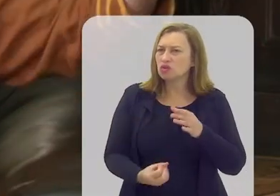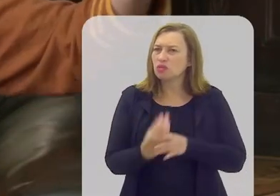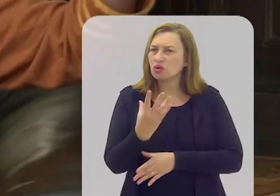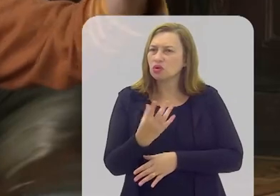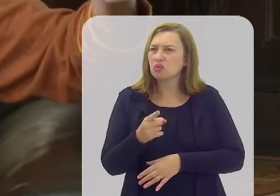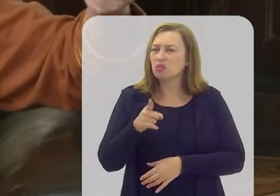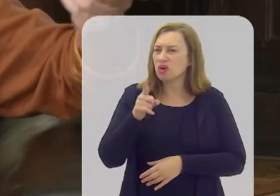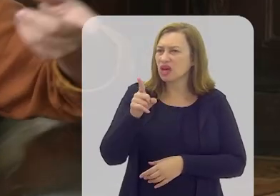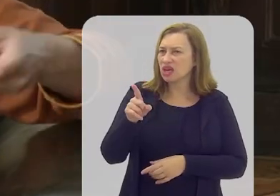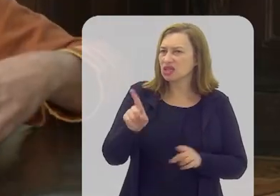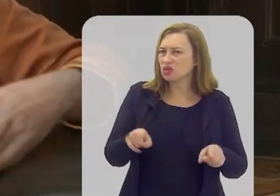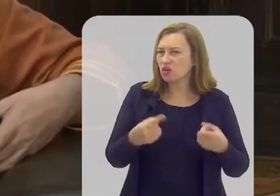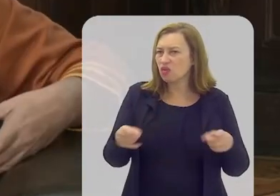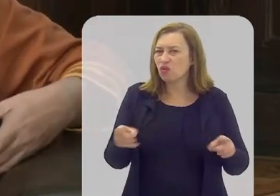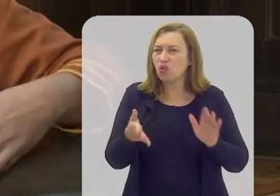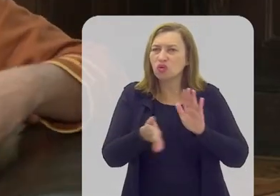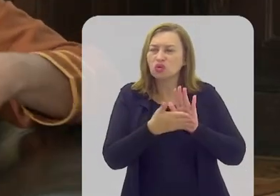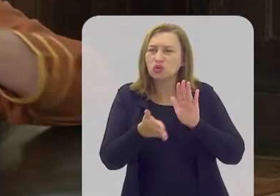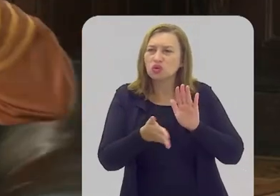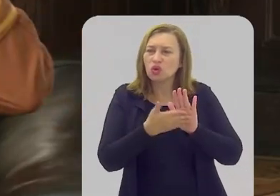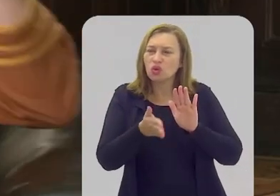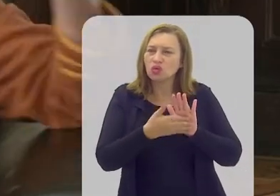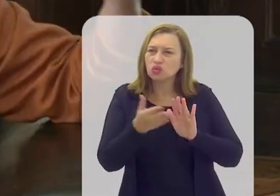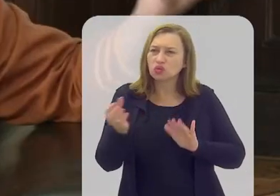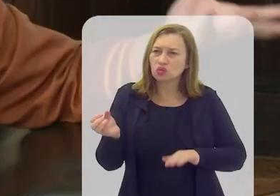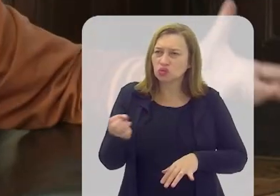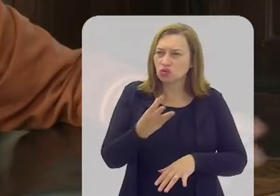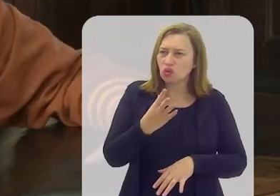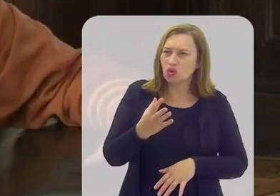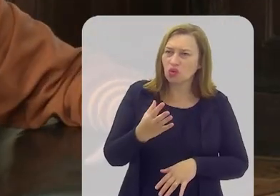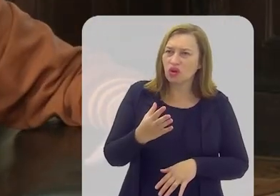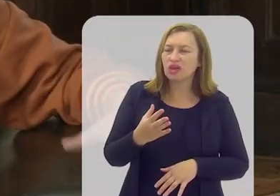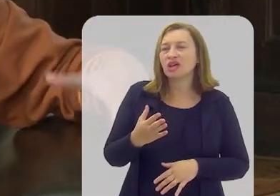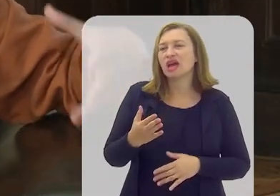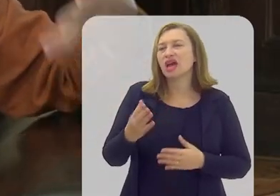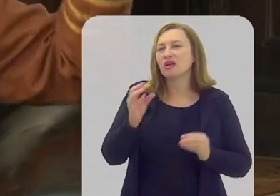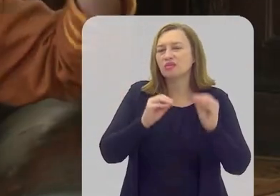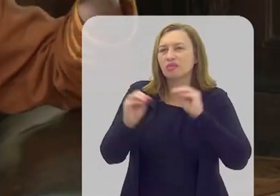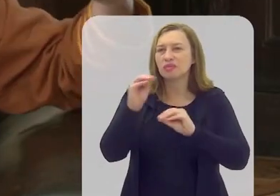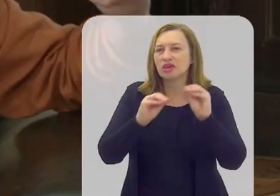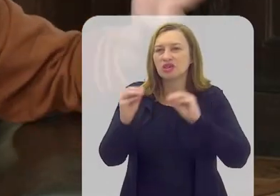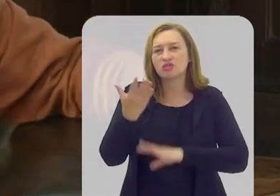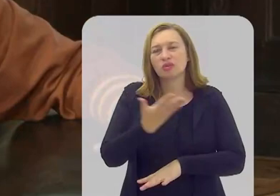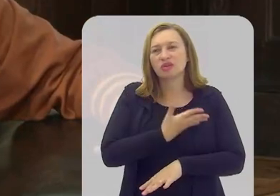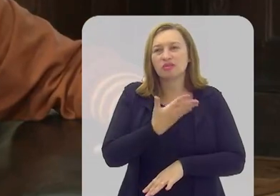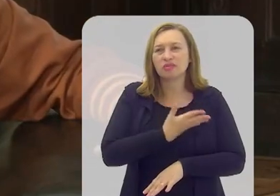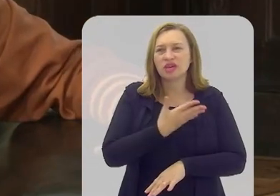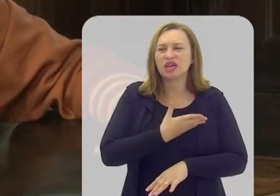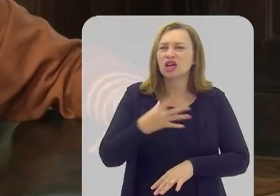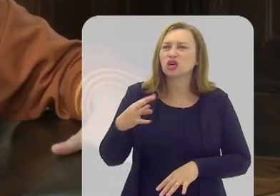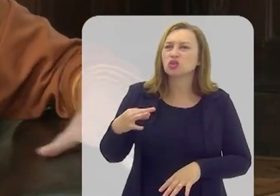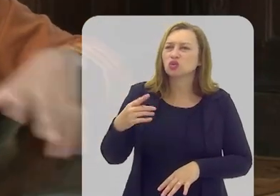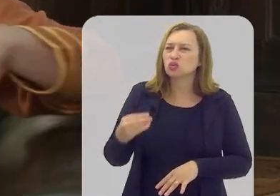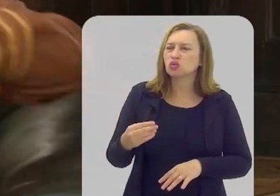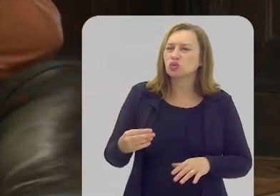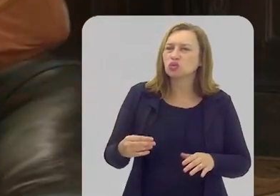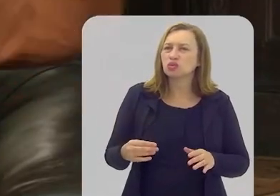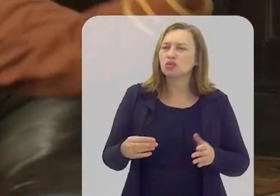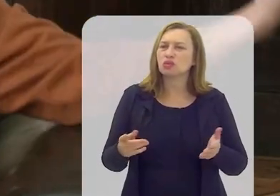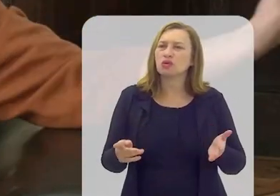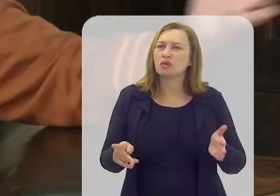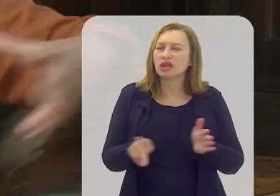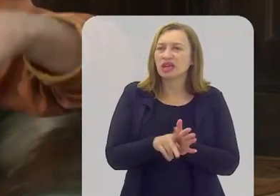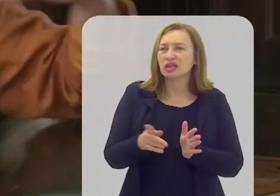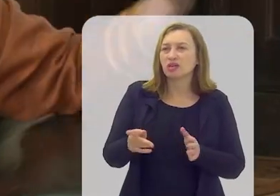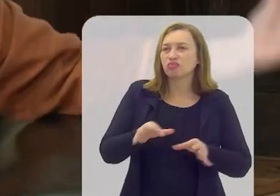pegada, porque esse vinho novo, que inclusive quero mandar um beijo para a Bispa Eliane França, que é a minha cobertura espiritual do Celeiro Santo, tinha tudo